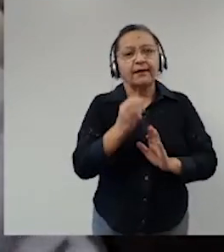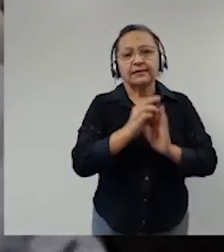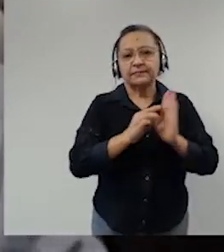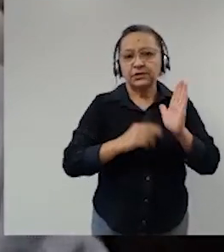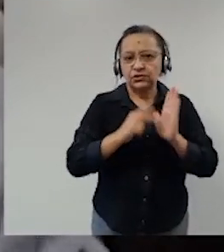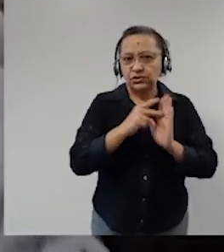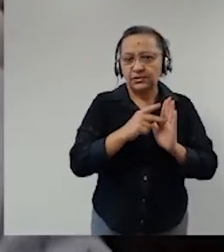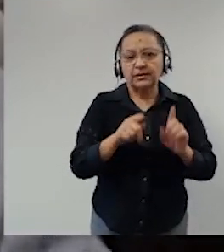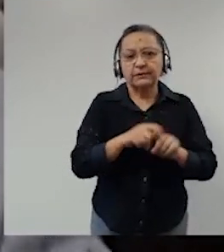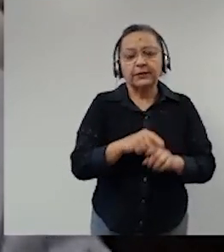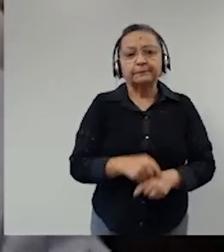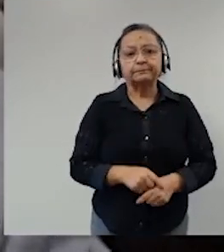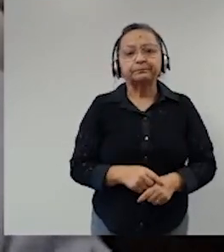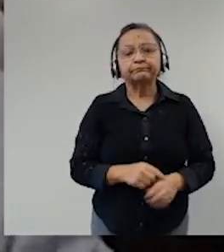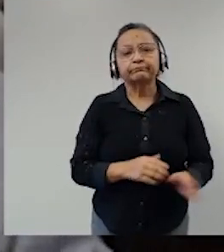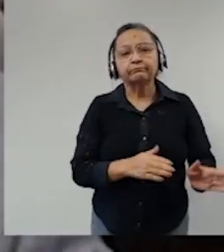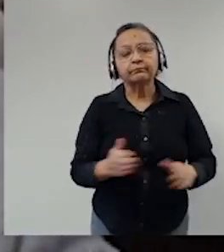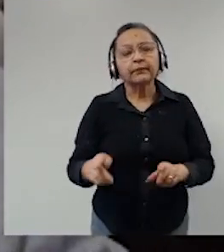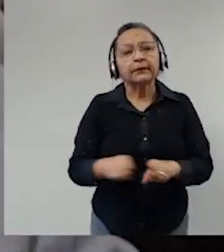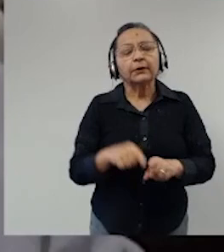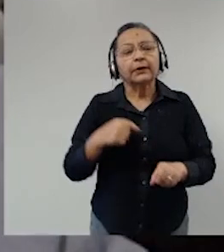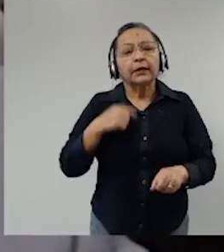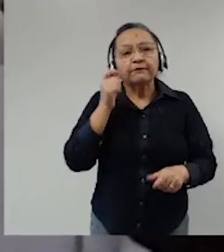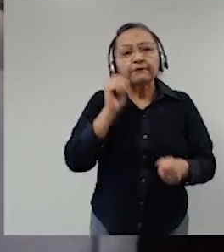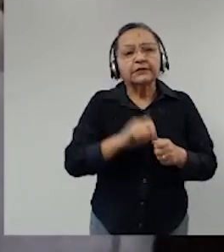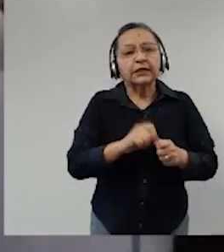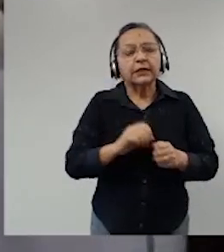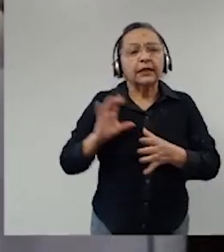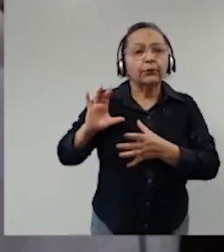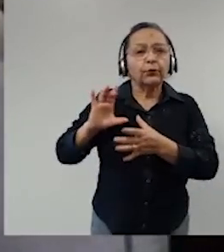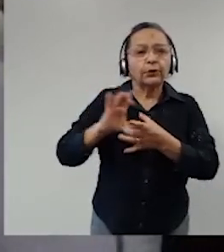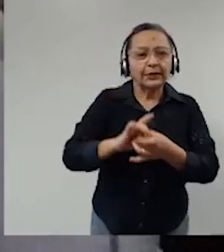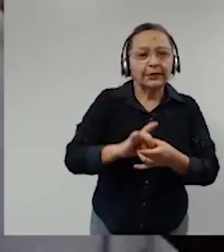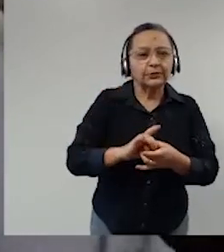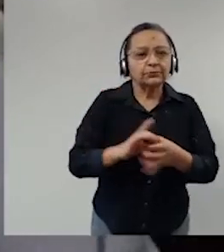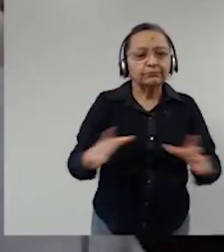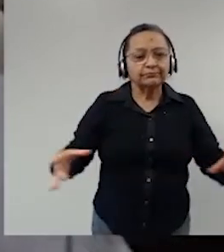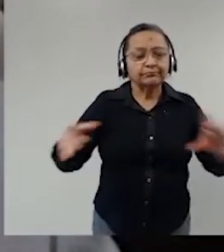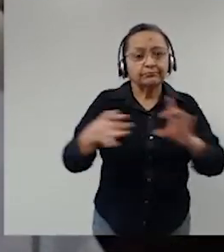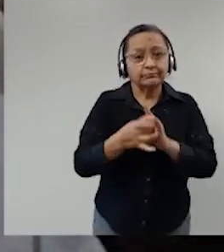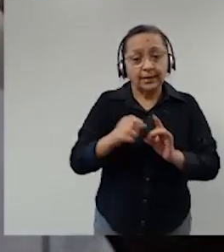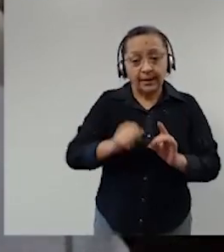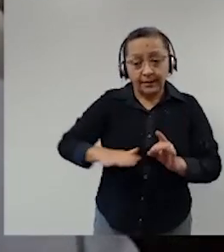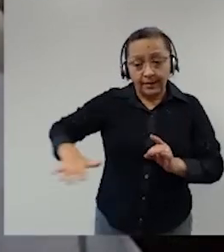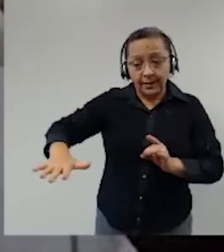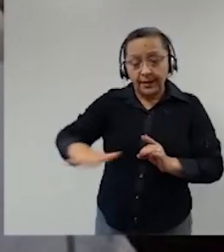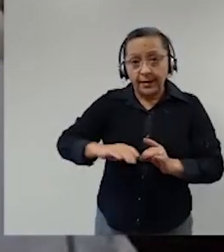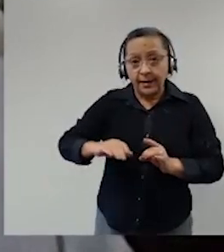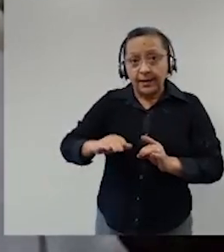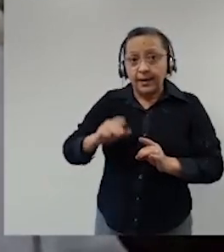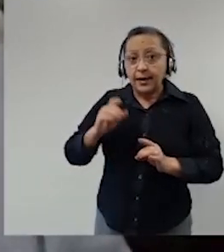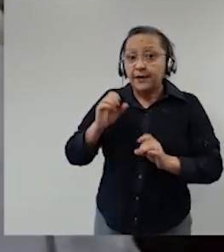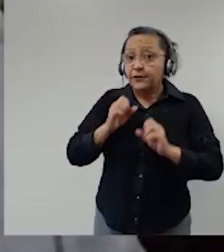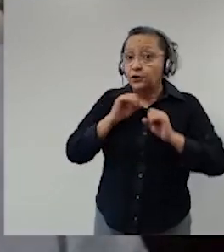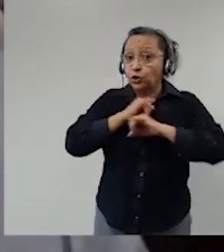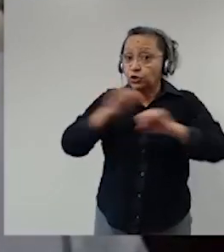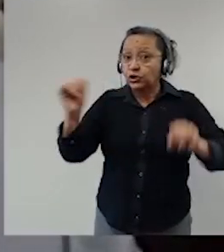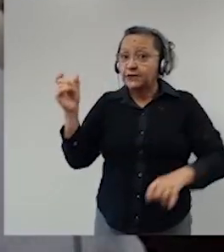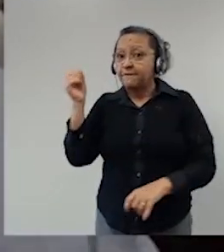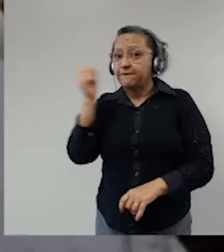aqui uma pequena conexão entre fake news e acesso à informação.